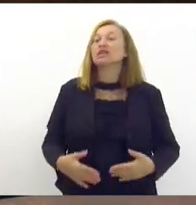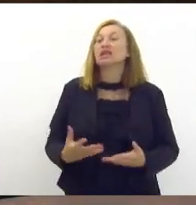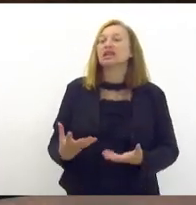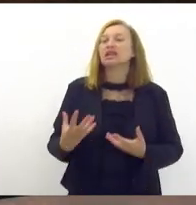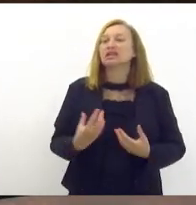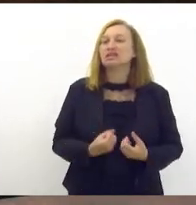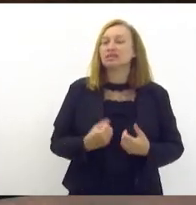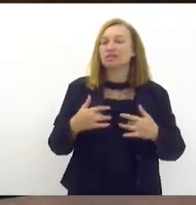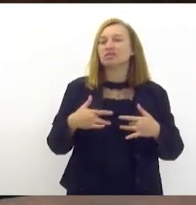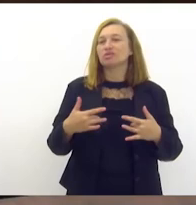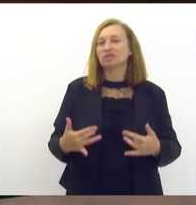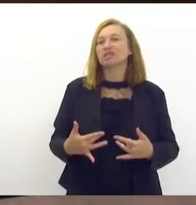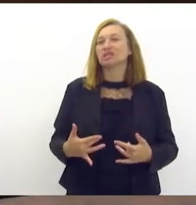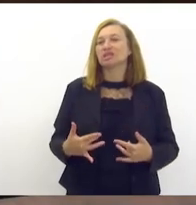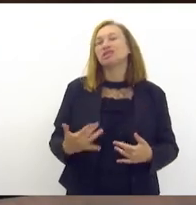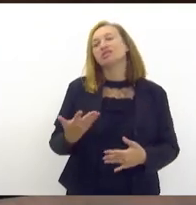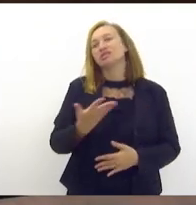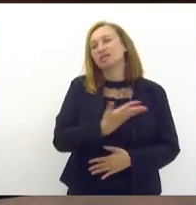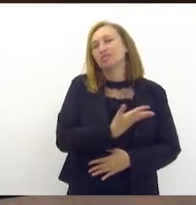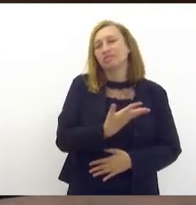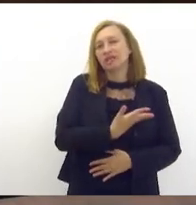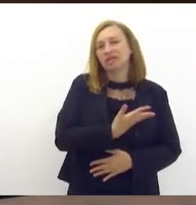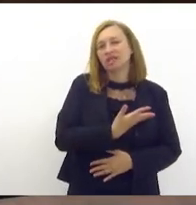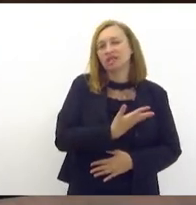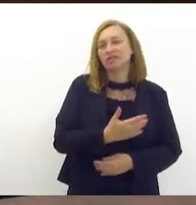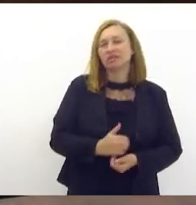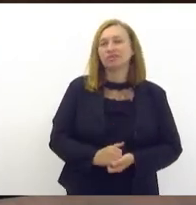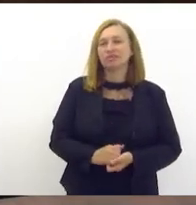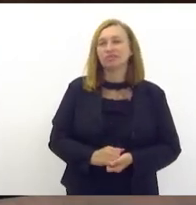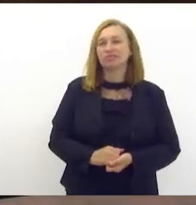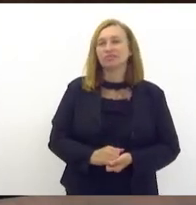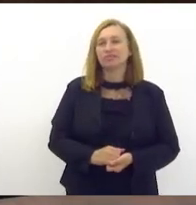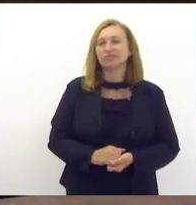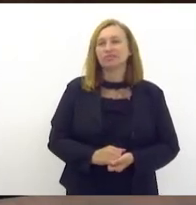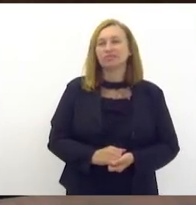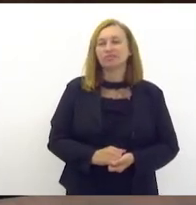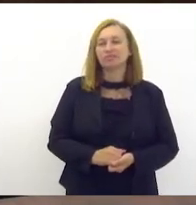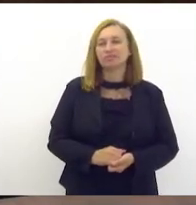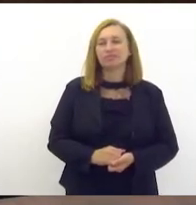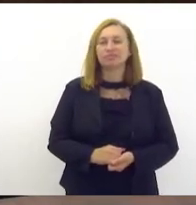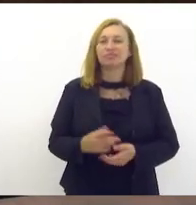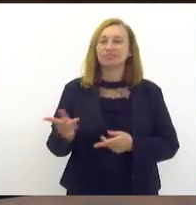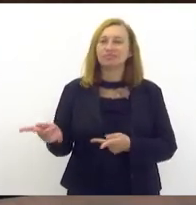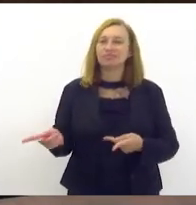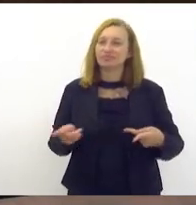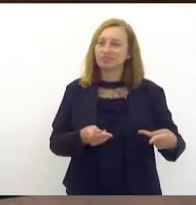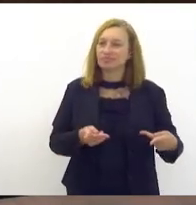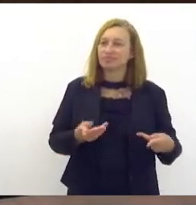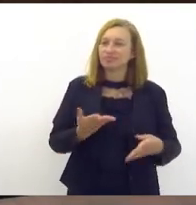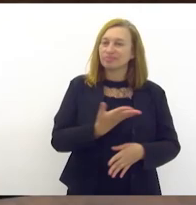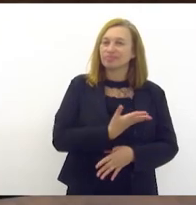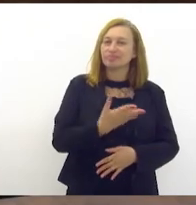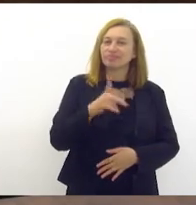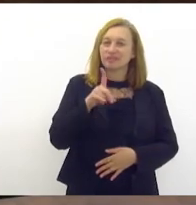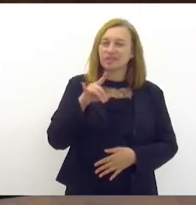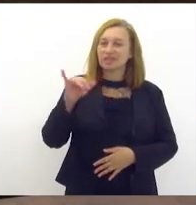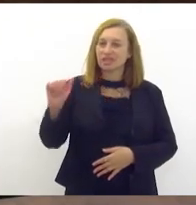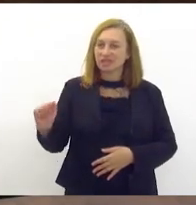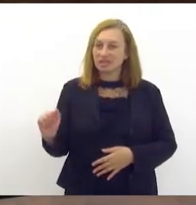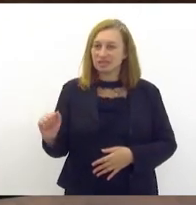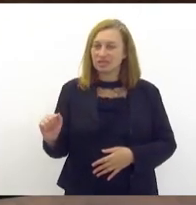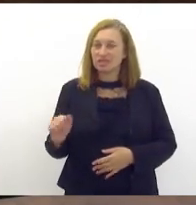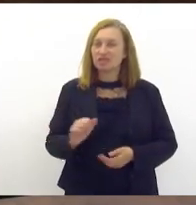a solidariedade dos colegas, dos companheiros, a visita da colega Índia